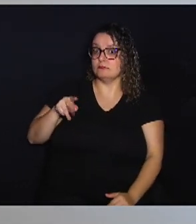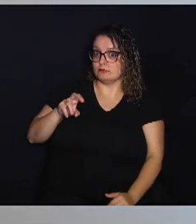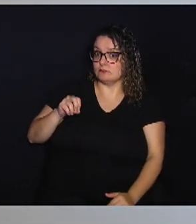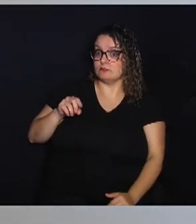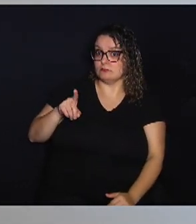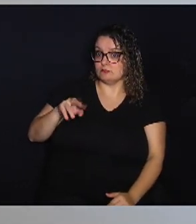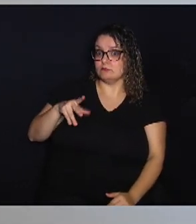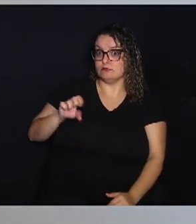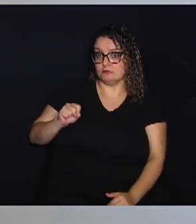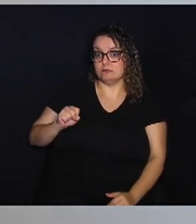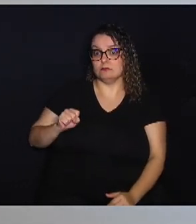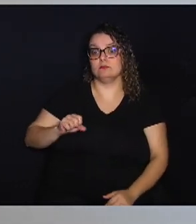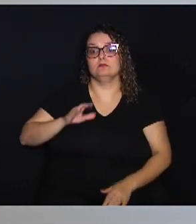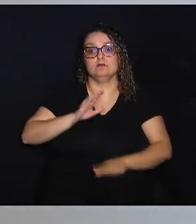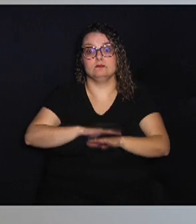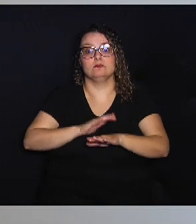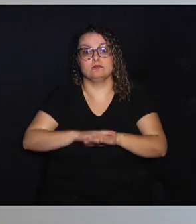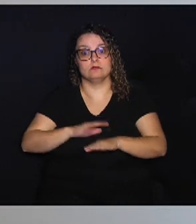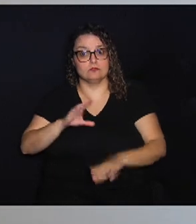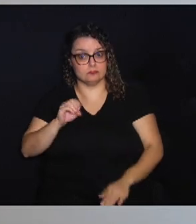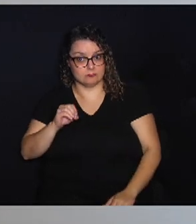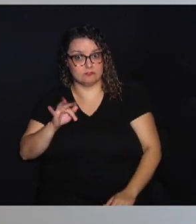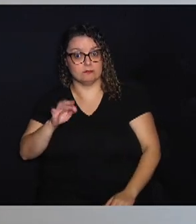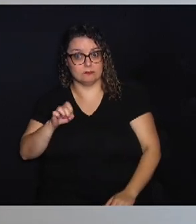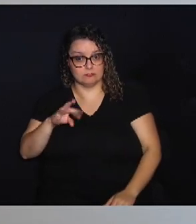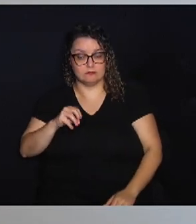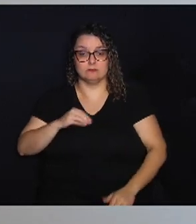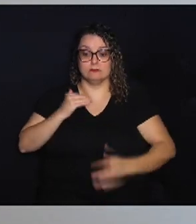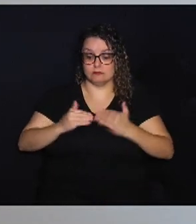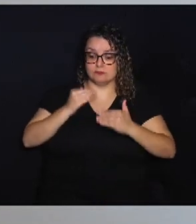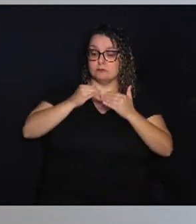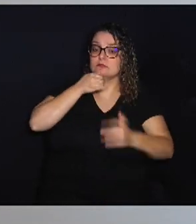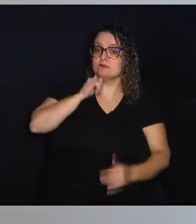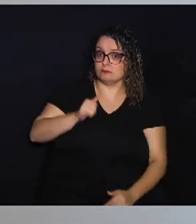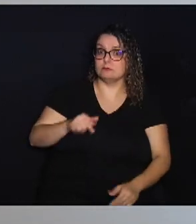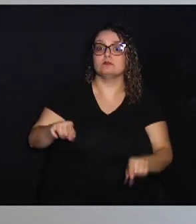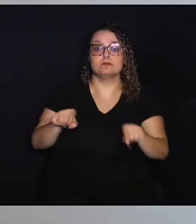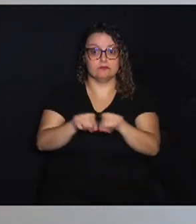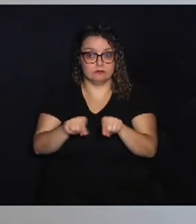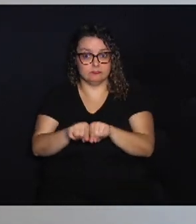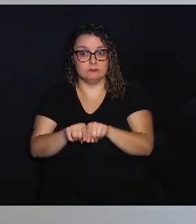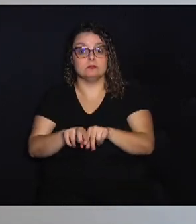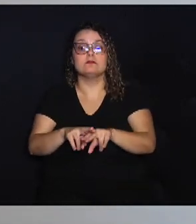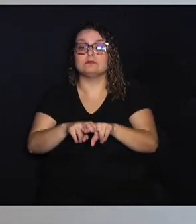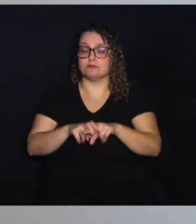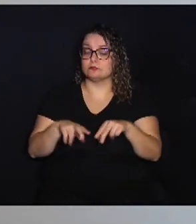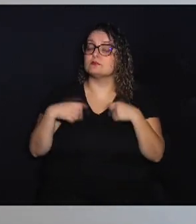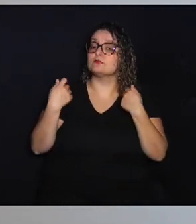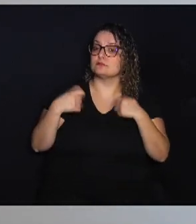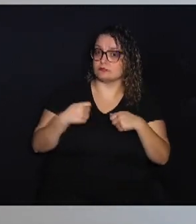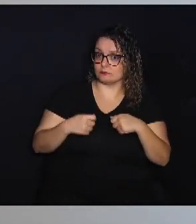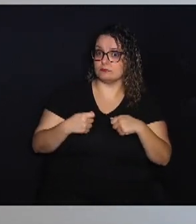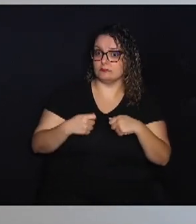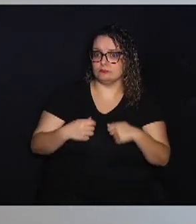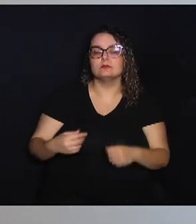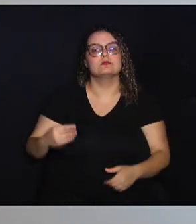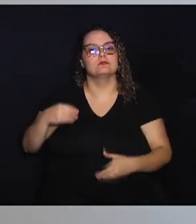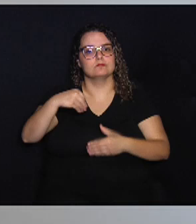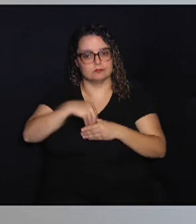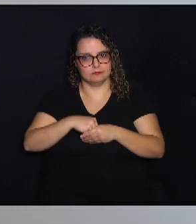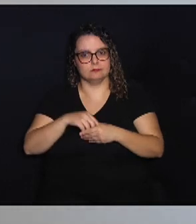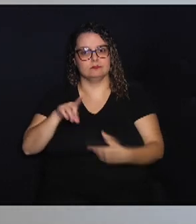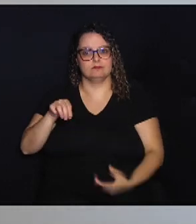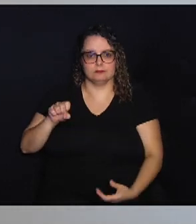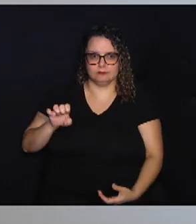eles funcionam como cofatores para a produção de energia no nosso corpo também, e por isso a necessidade de estarem presentes em doses